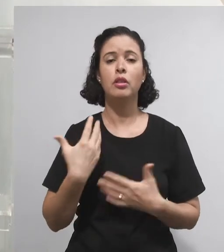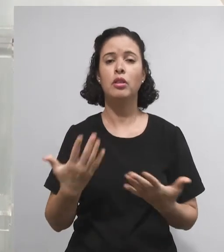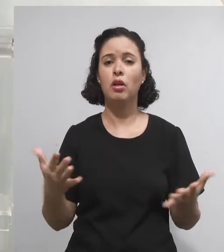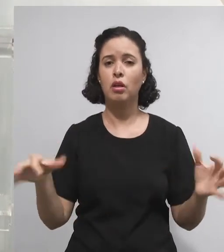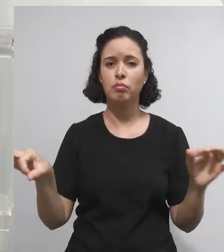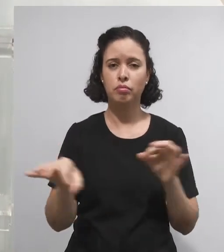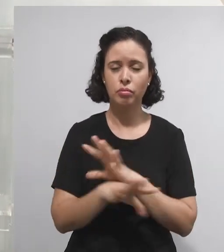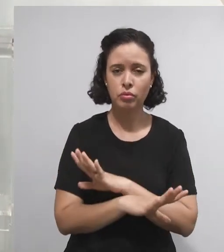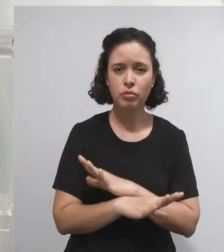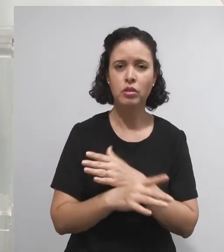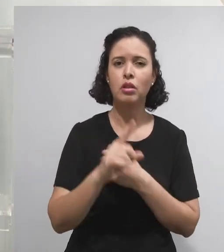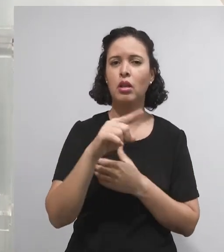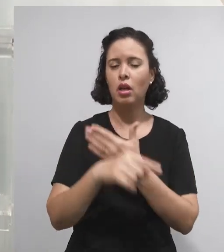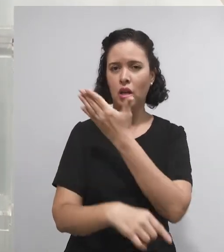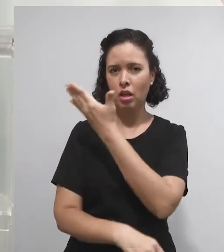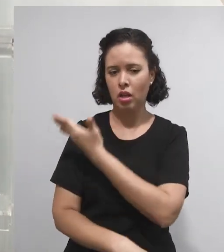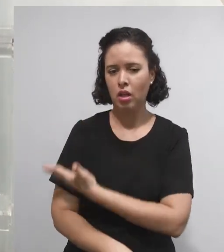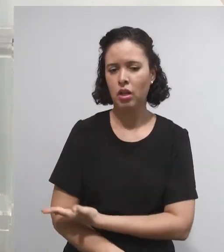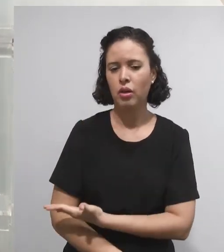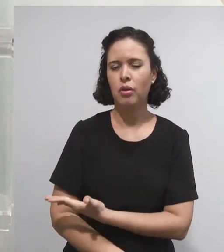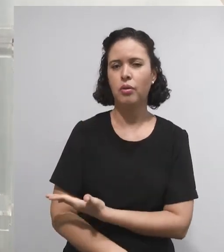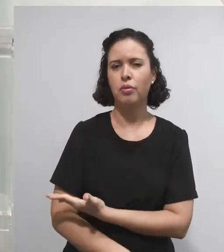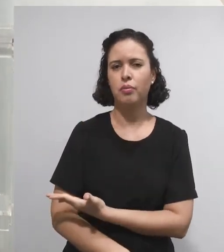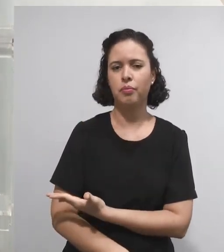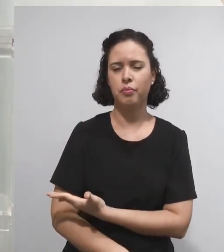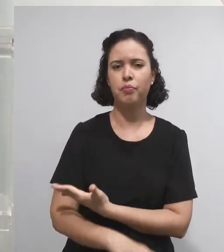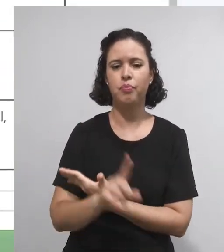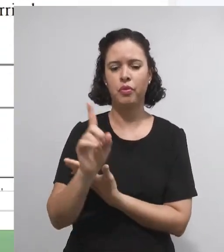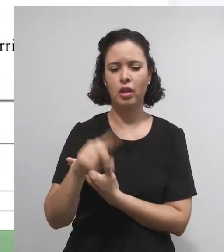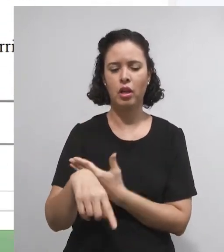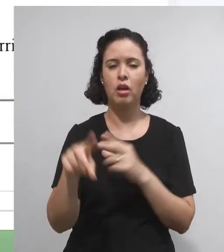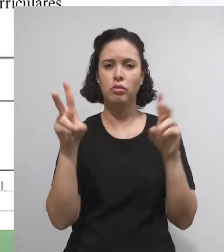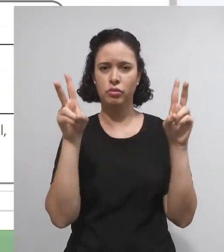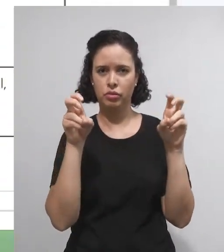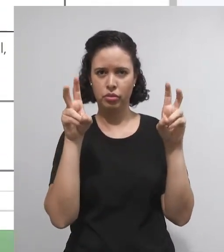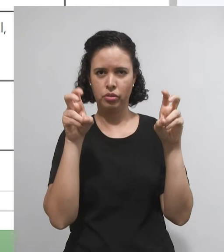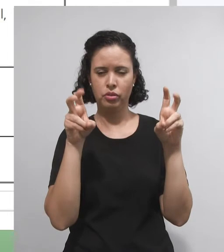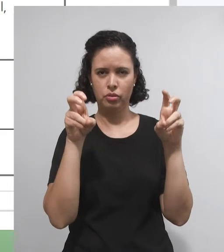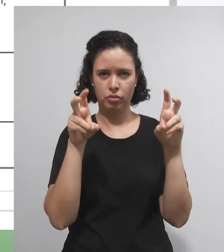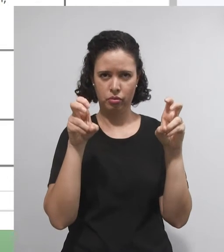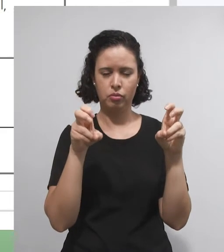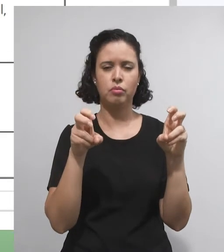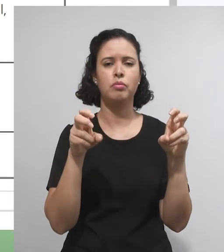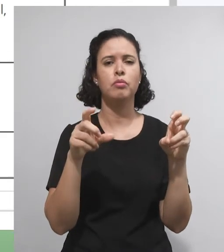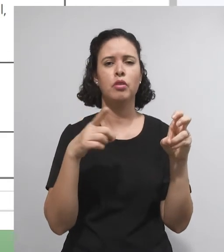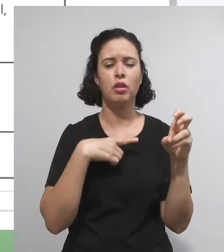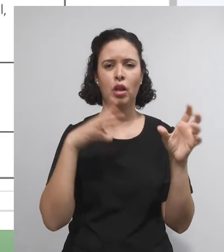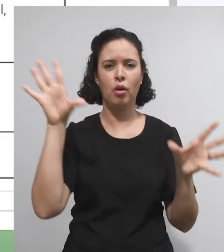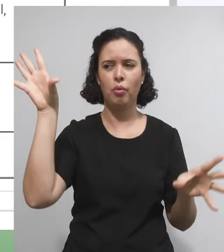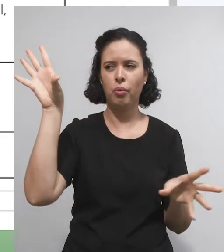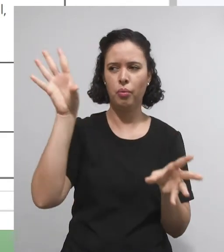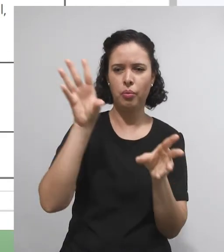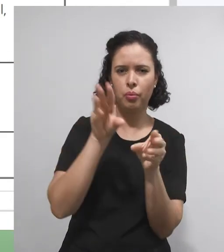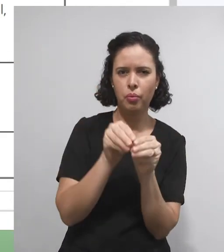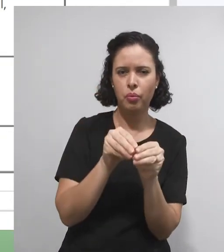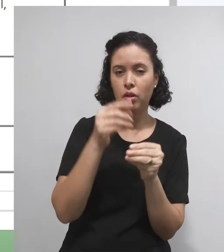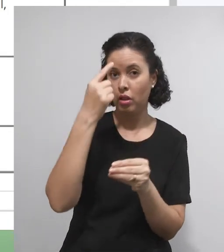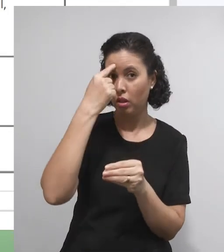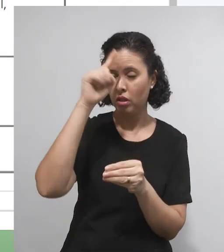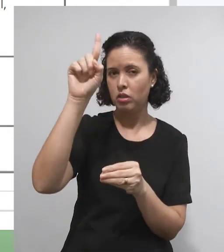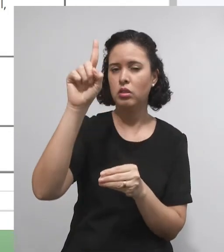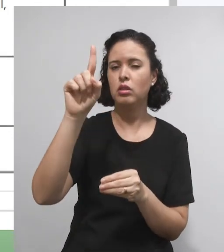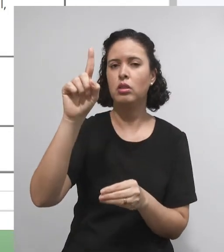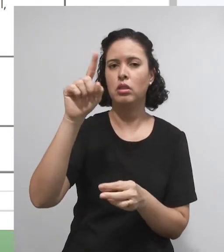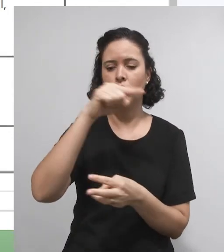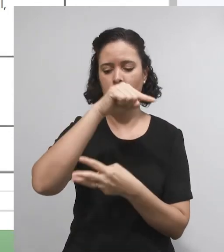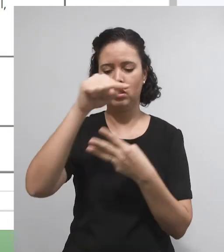gente encerrar, esses foram os elementos aqui no nosso título do Pablo, ele traz um resumo aí das